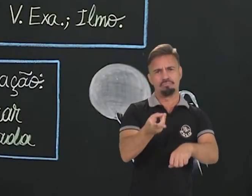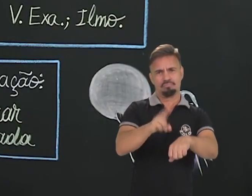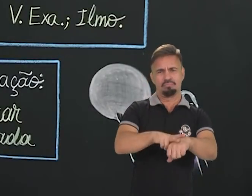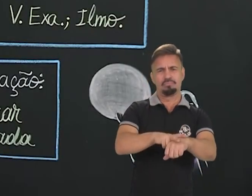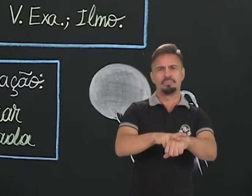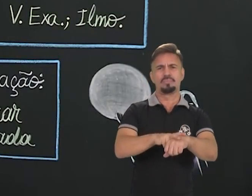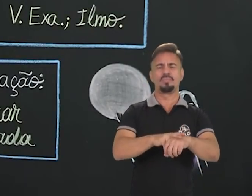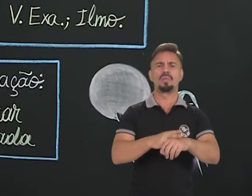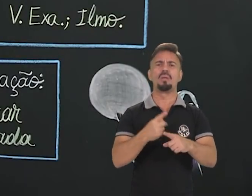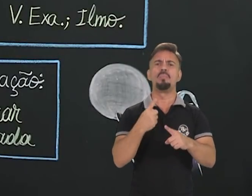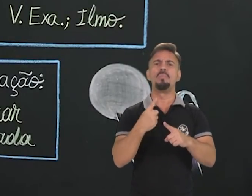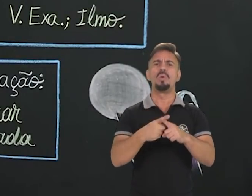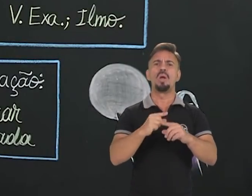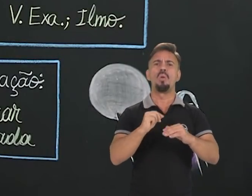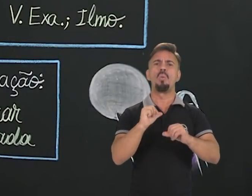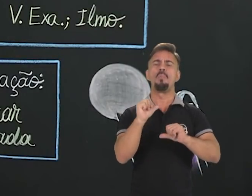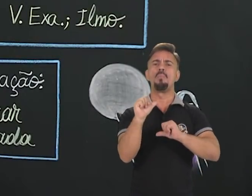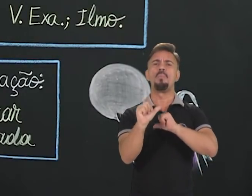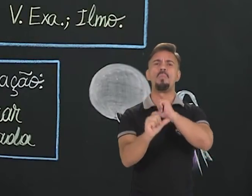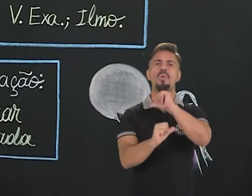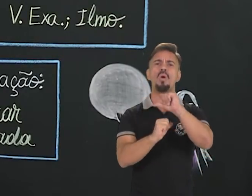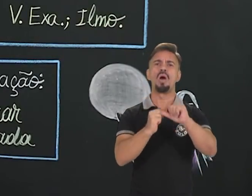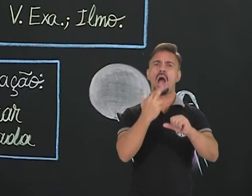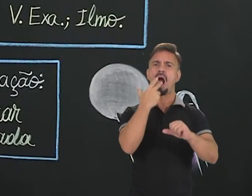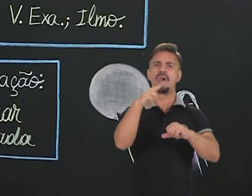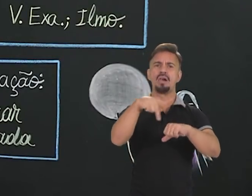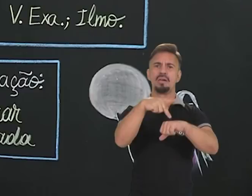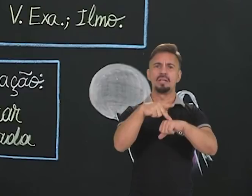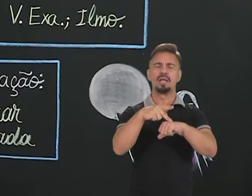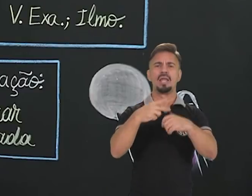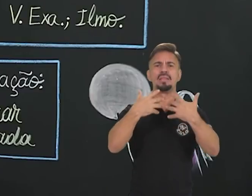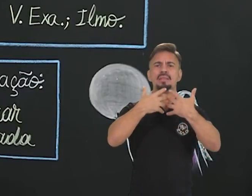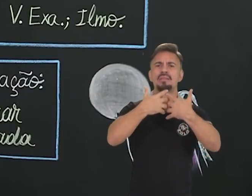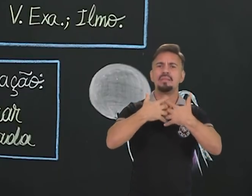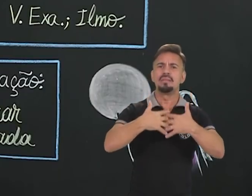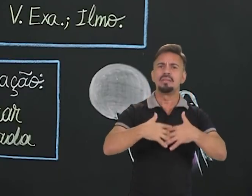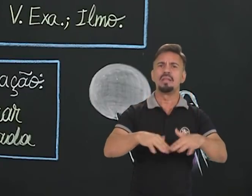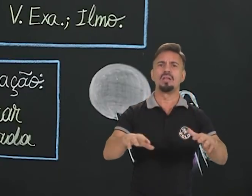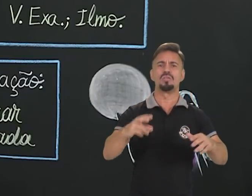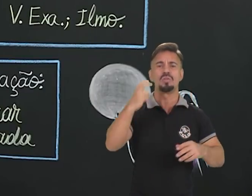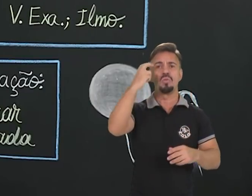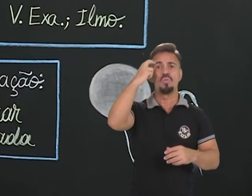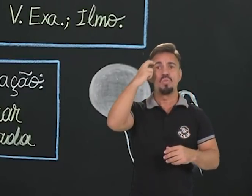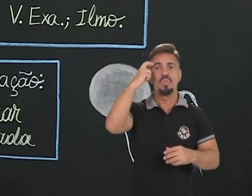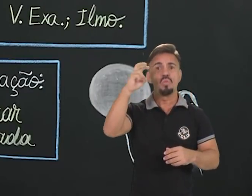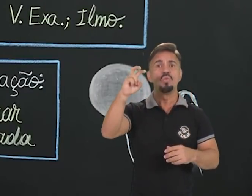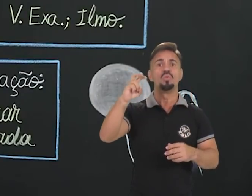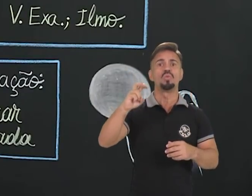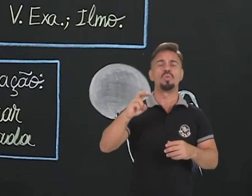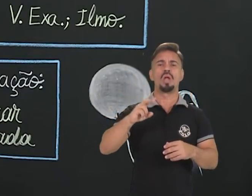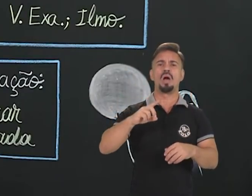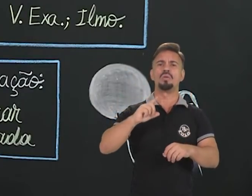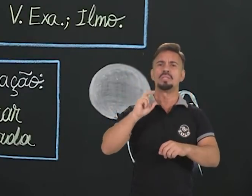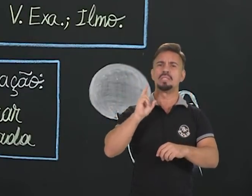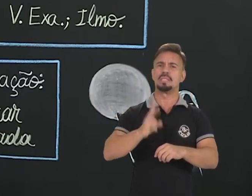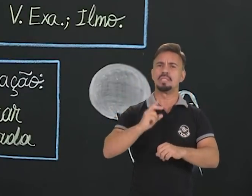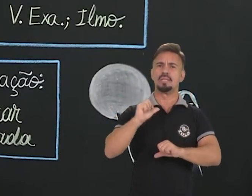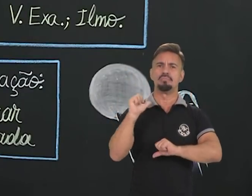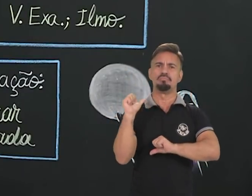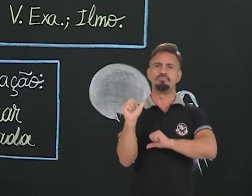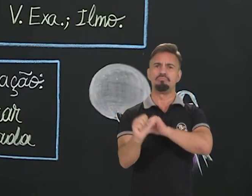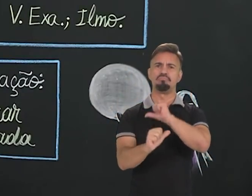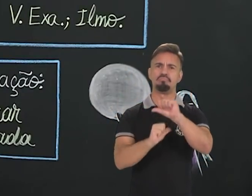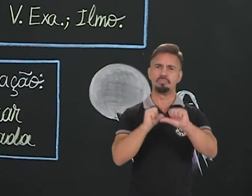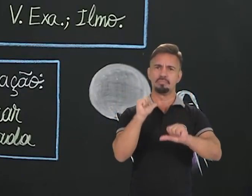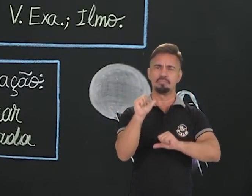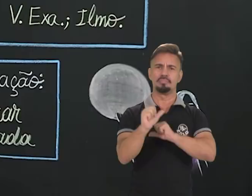aulas. Sabe por quê? Porque o processo de estrangeirismo, ele é tão natural e ele é tão cultural que ele acontece o tempo inteiro. É quando